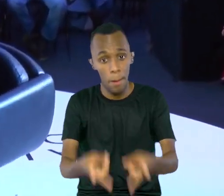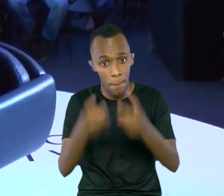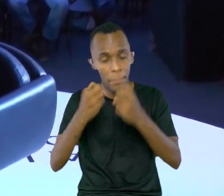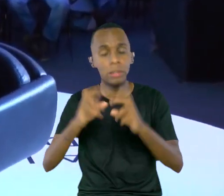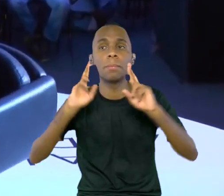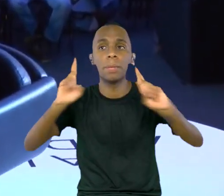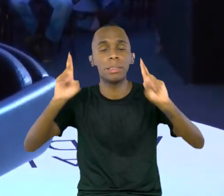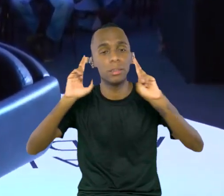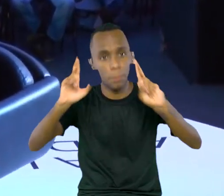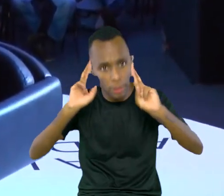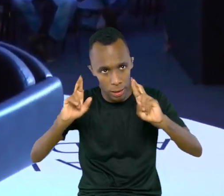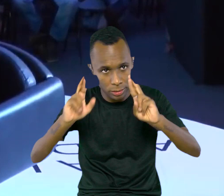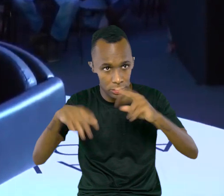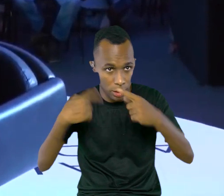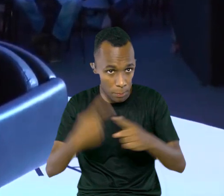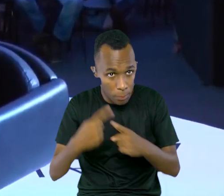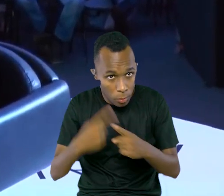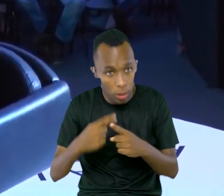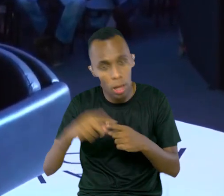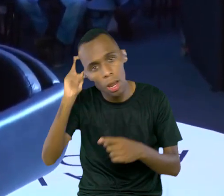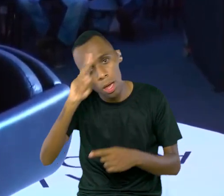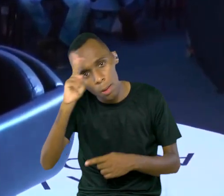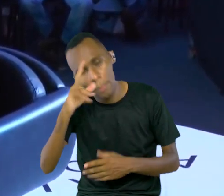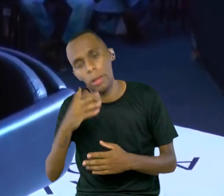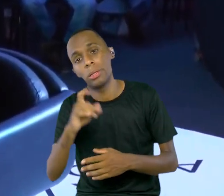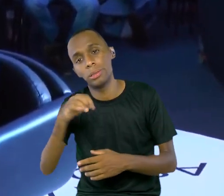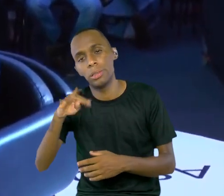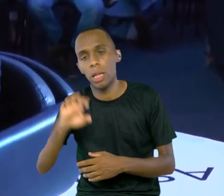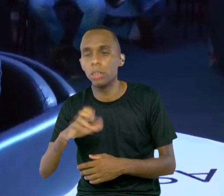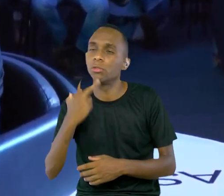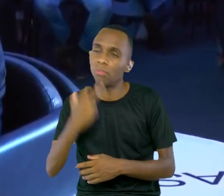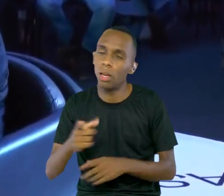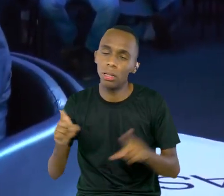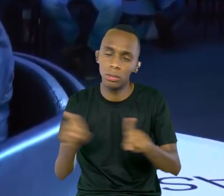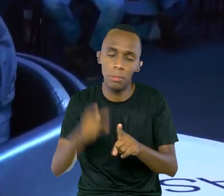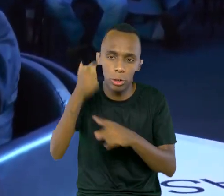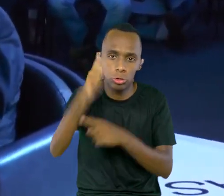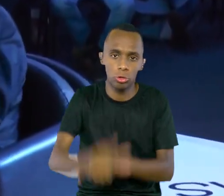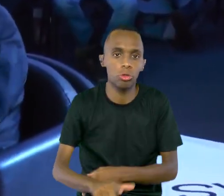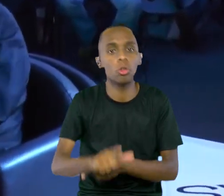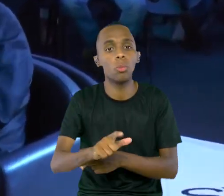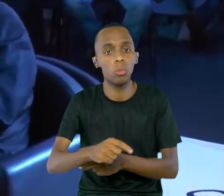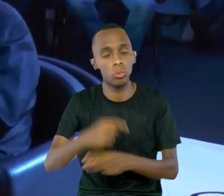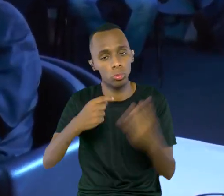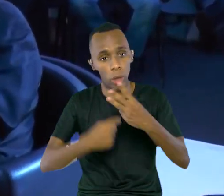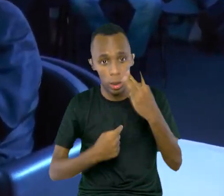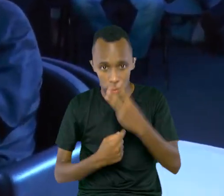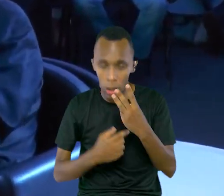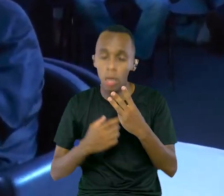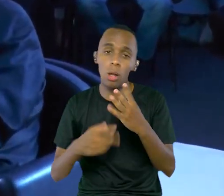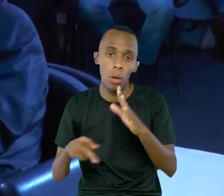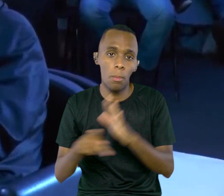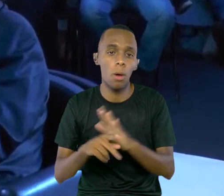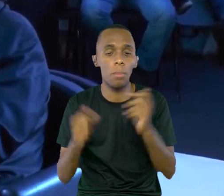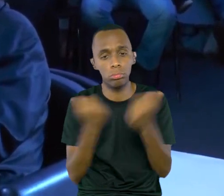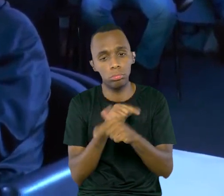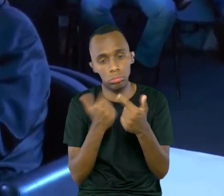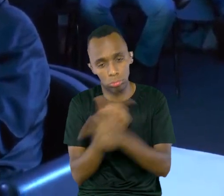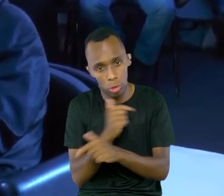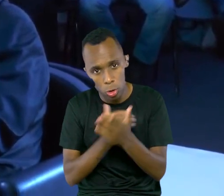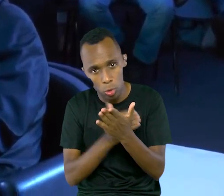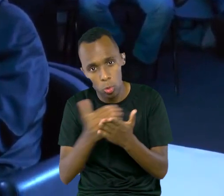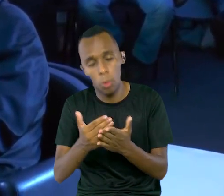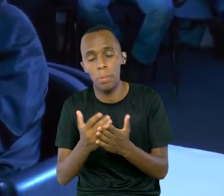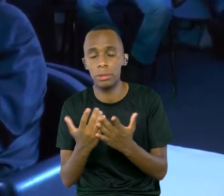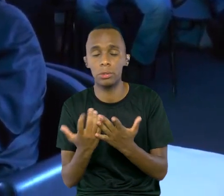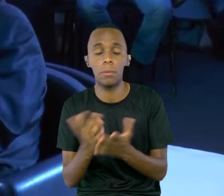A percepção da esperança. Afinal, lembrando o nosso Dante de novo, lá no ato terceiro, né, da